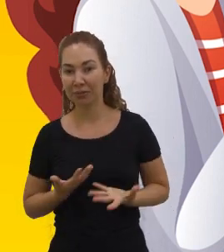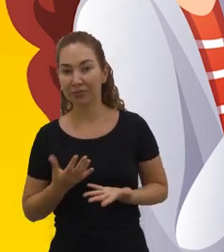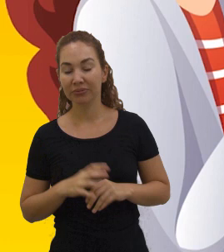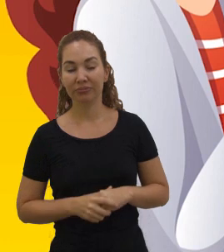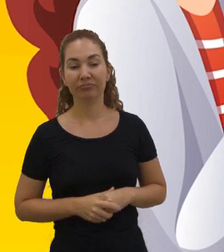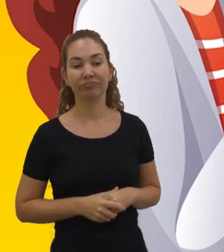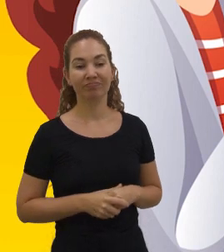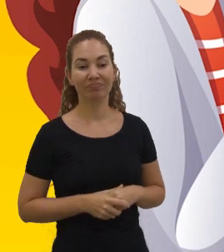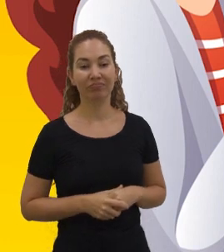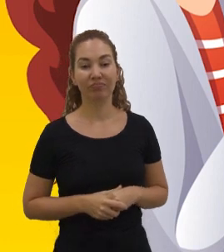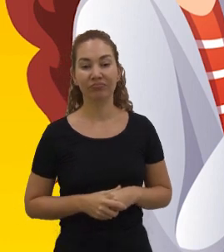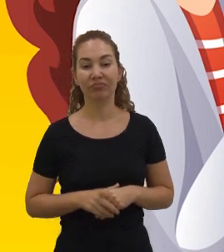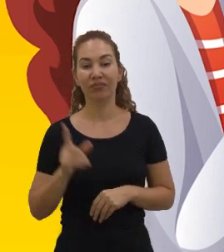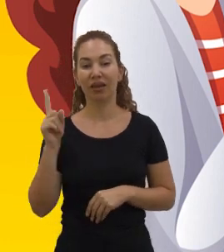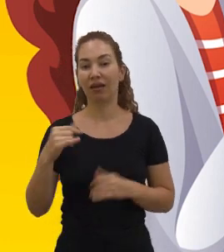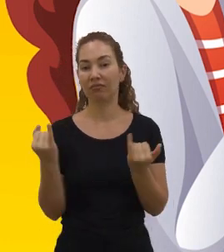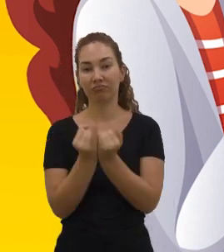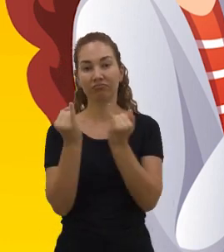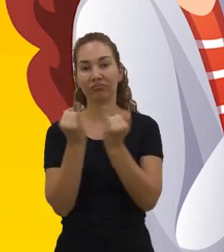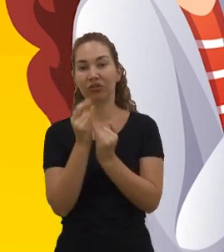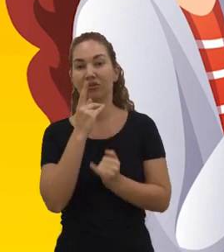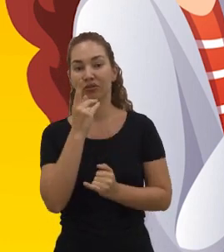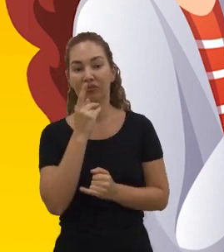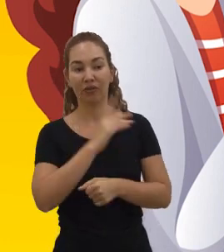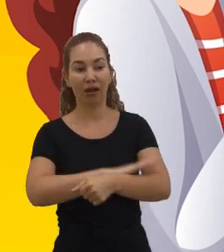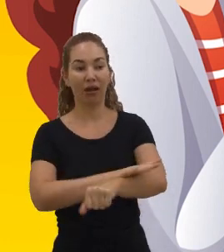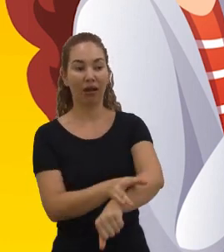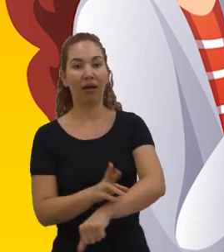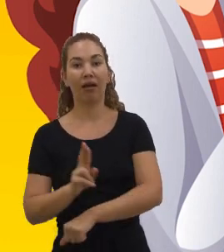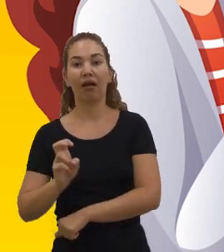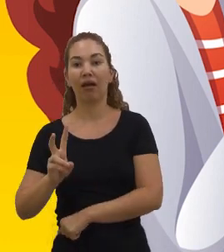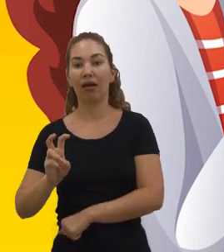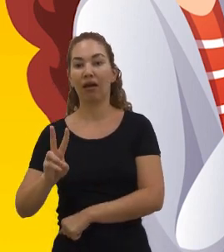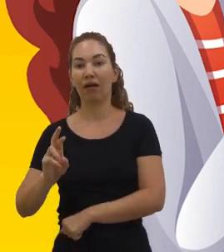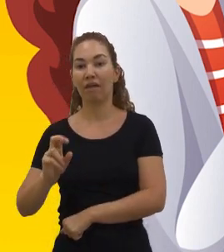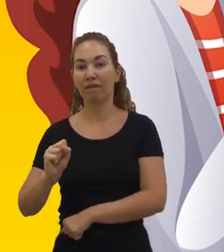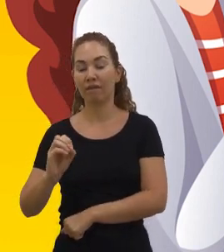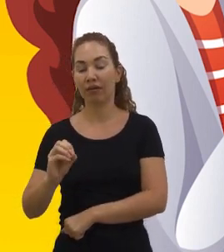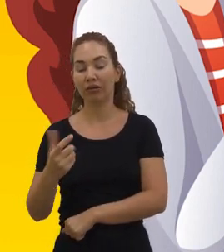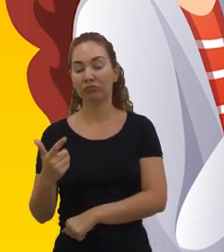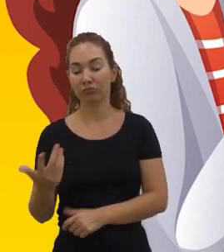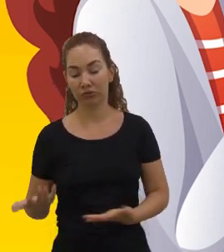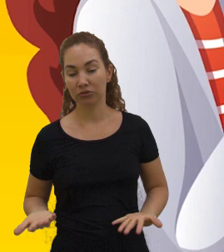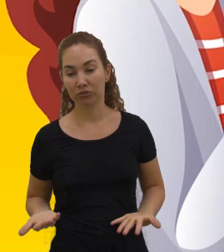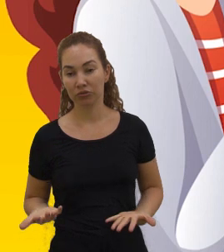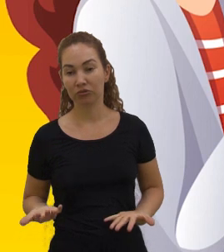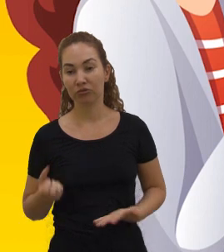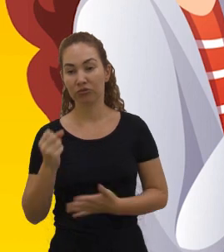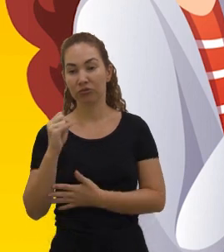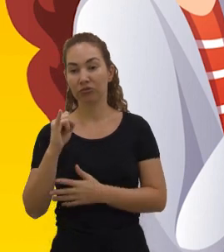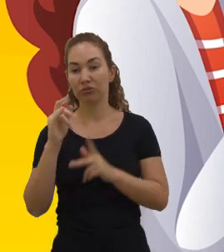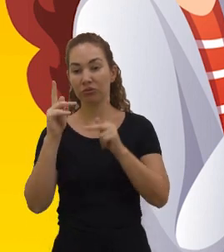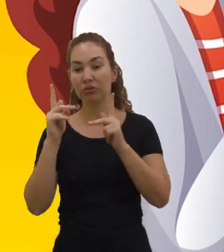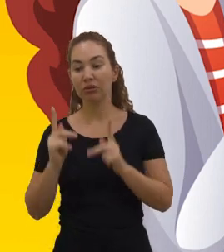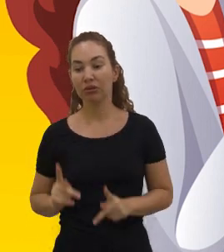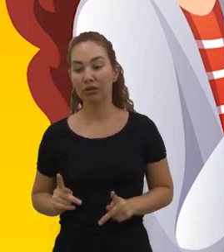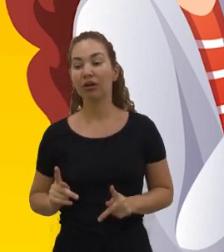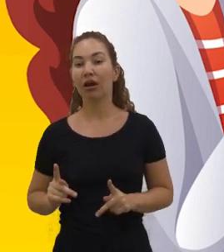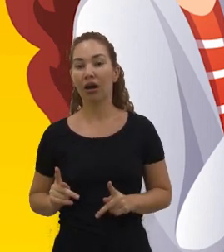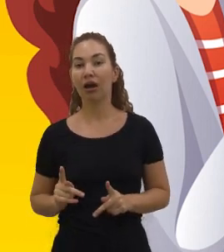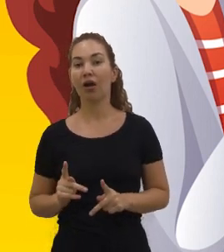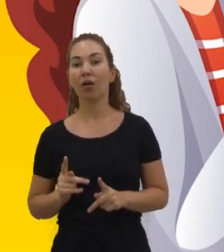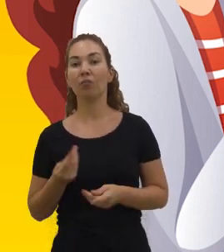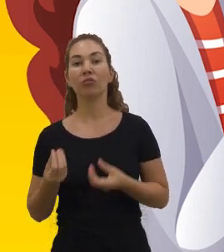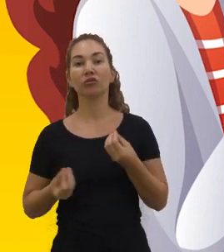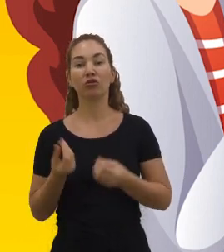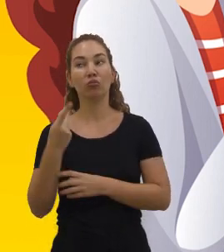feia. Se babaquice a pessoa chegar dizendo que é um racismo reverso, sendo que não existe isso. E se a pessoa continuar insistindo nisso, tem que puxar uma